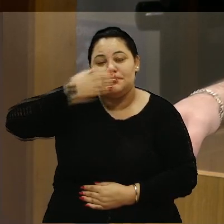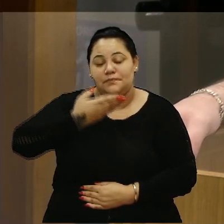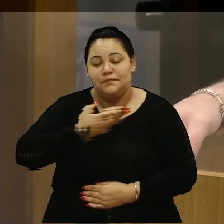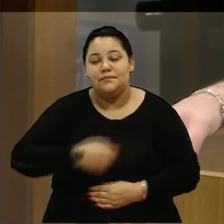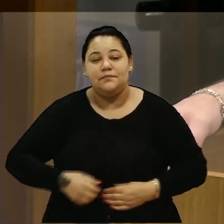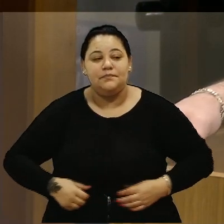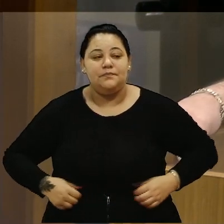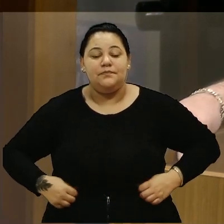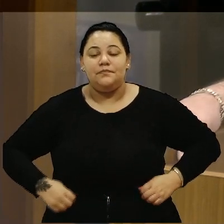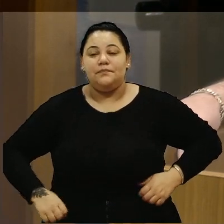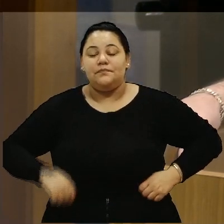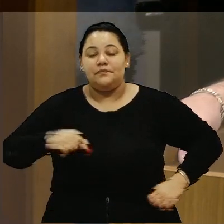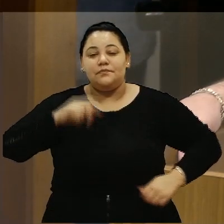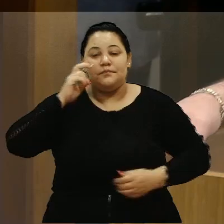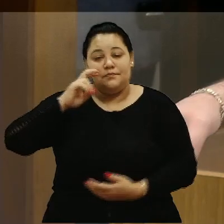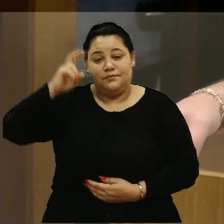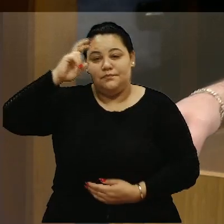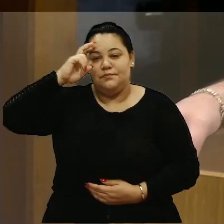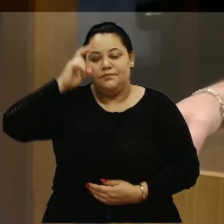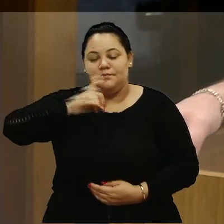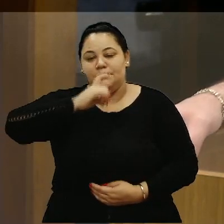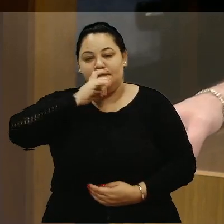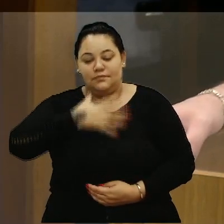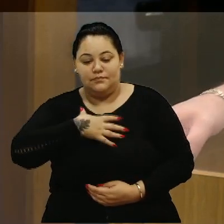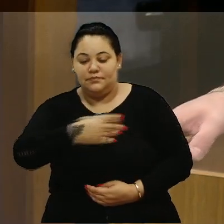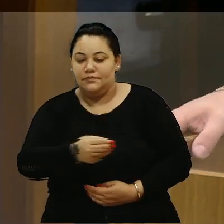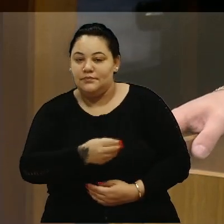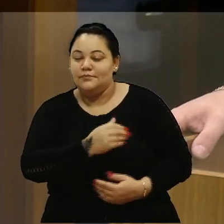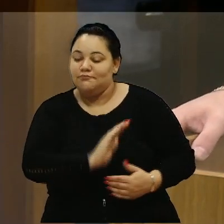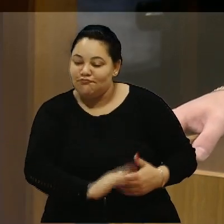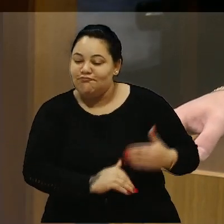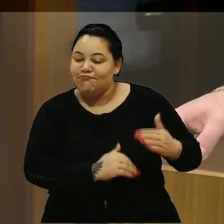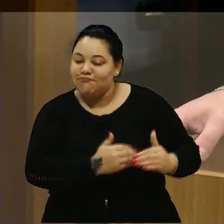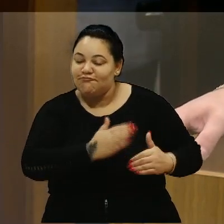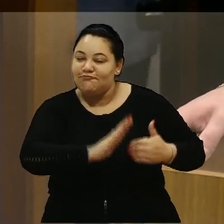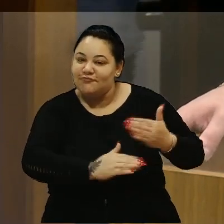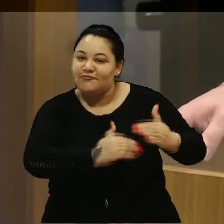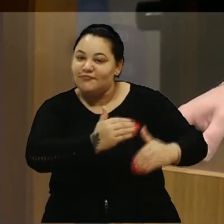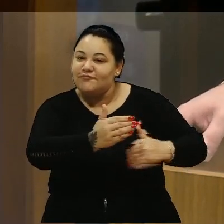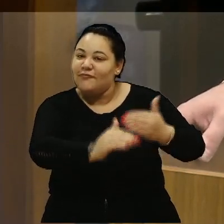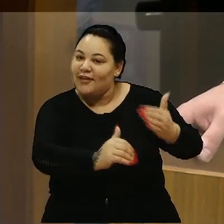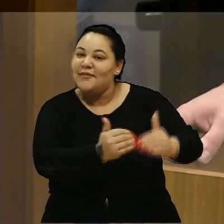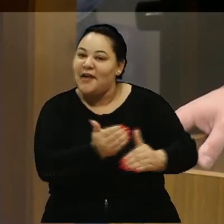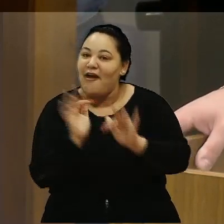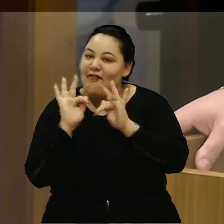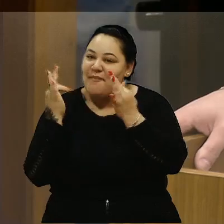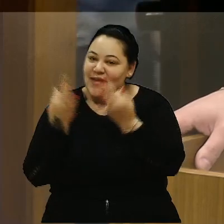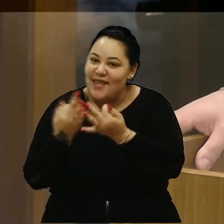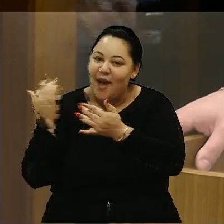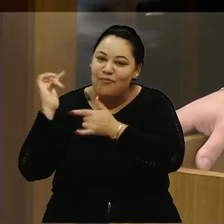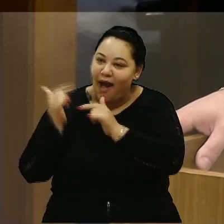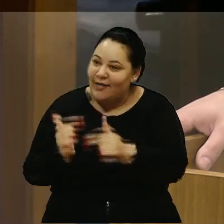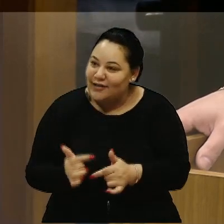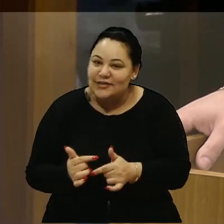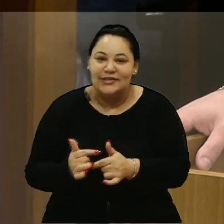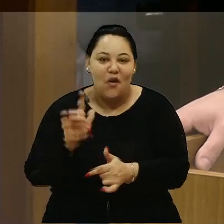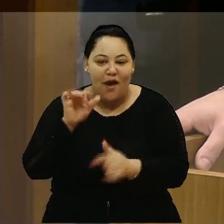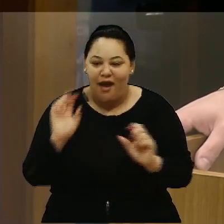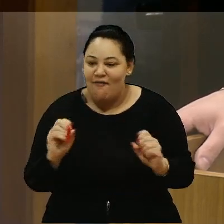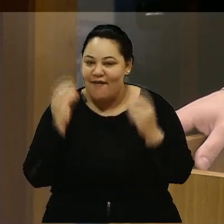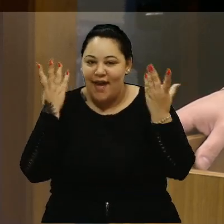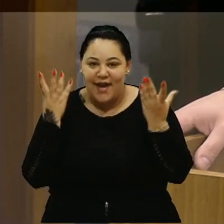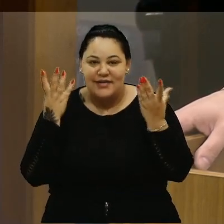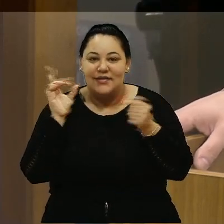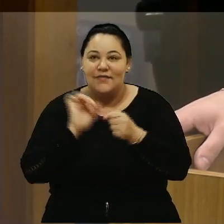Essa cultura passou de pai para filho, de geração em geração. As festividades são realizadas em diversas cidades para